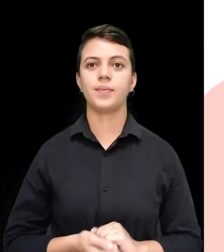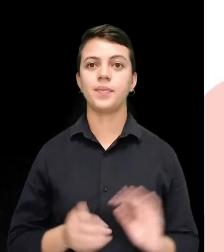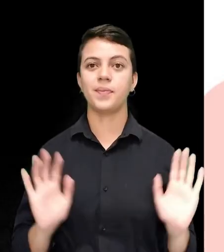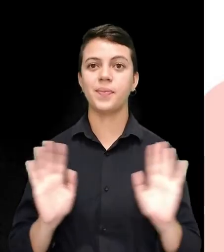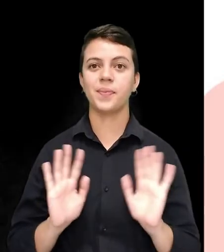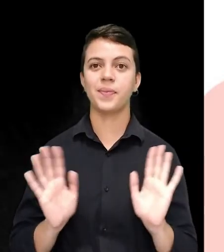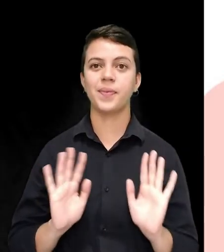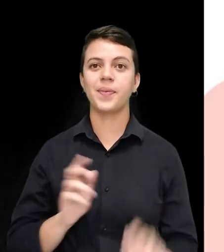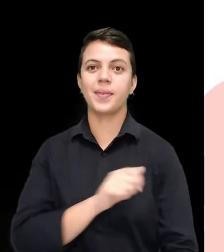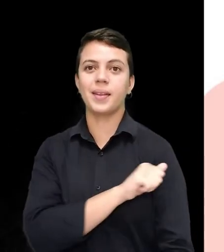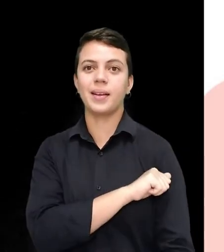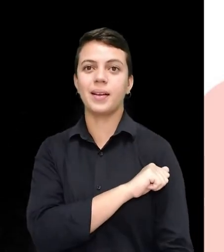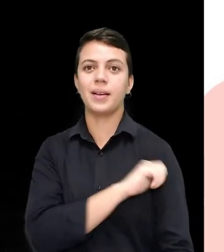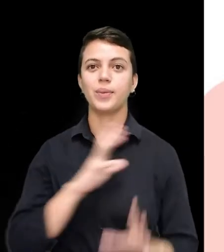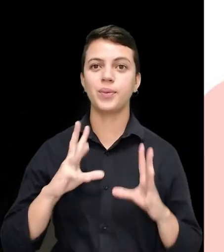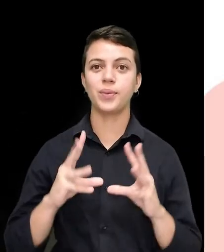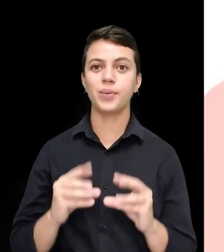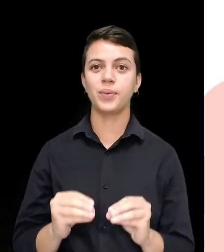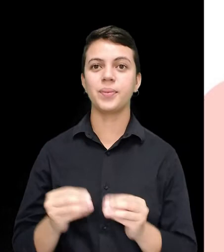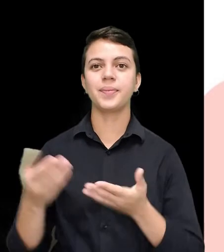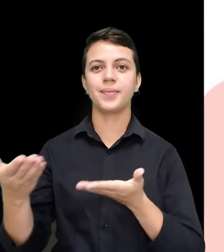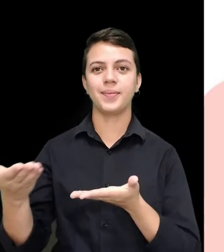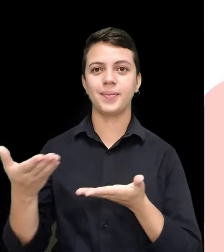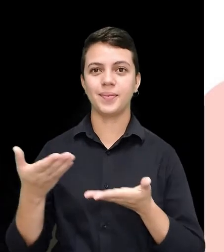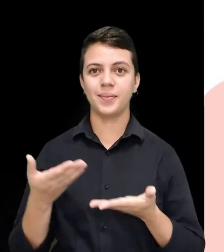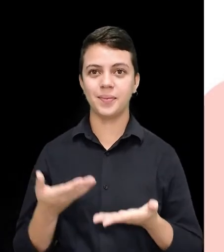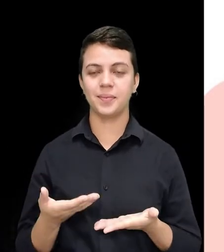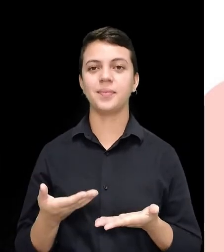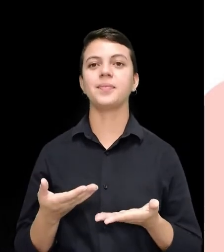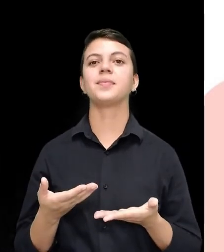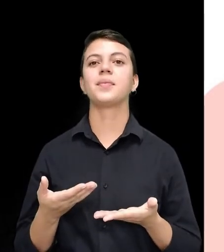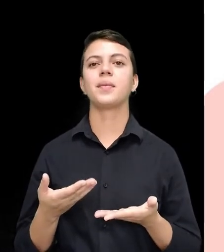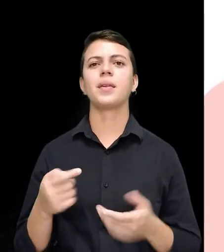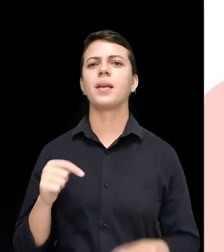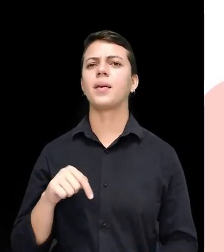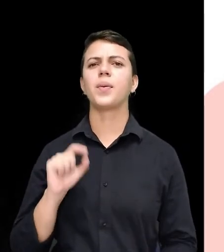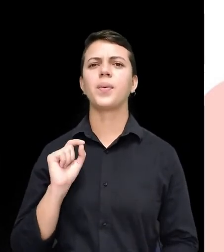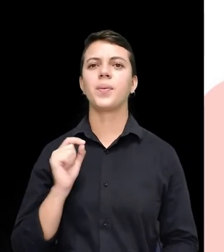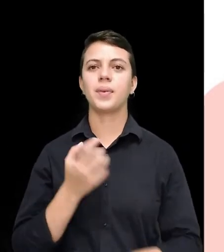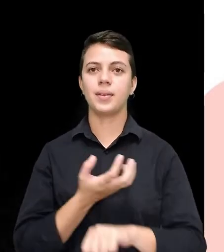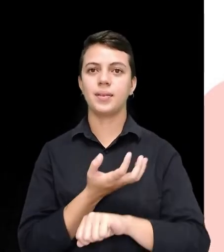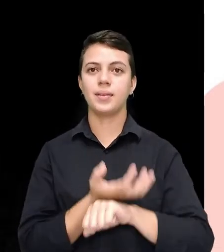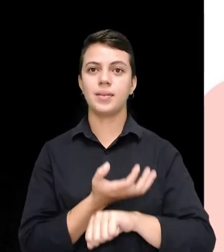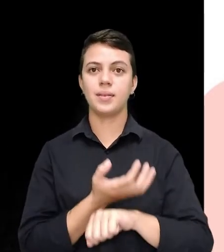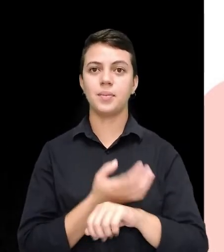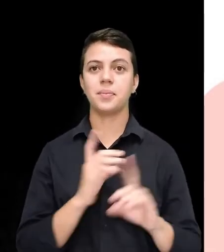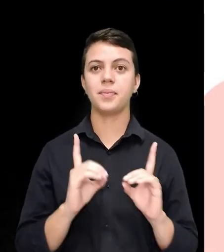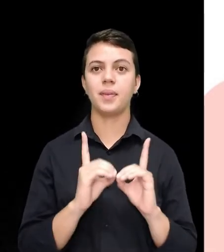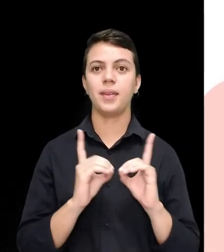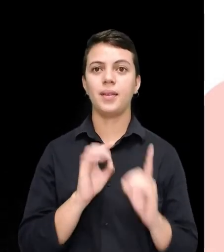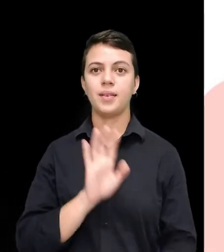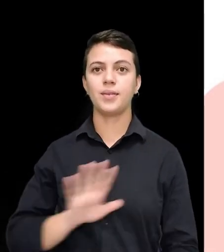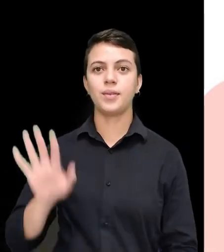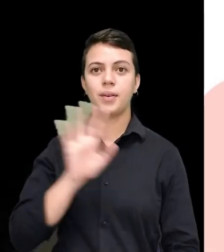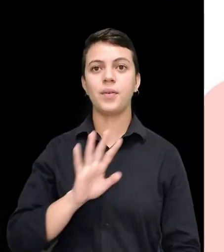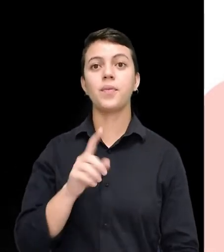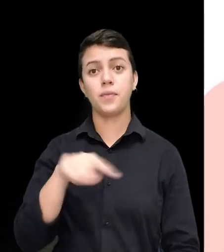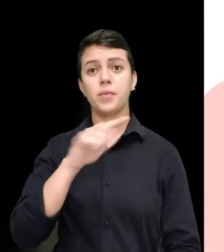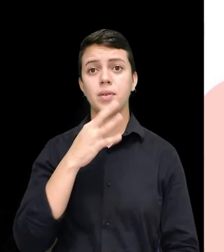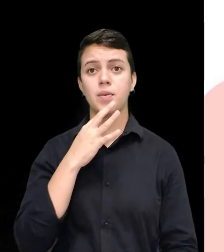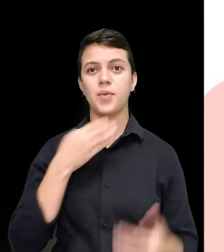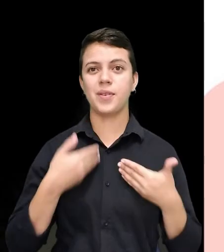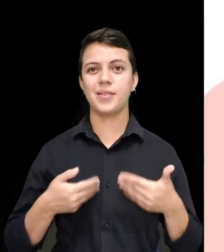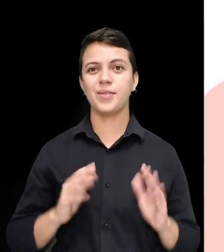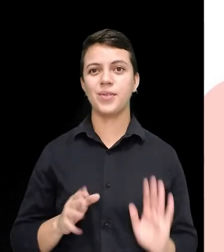Olá, estimados cursistas, sejam bem-vindos e bem-vindas à disciplina de Didática Geral. Como vocês